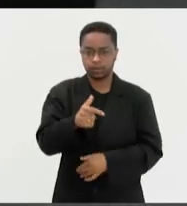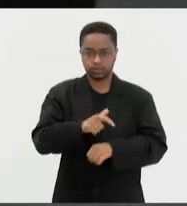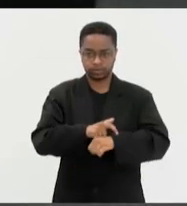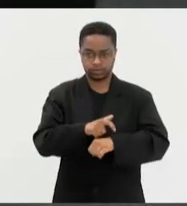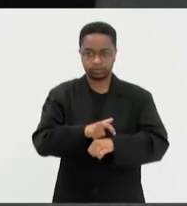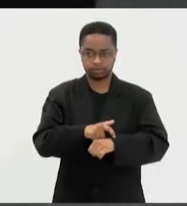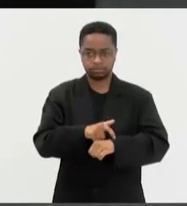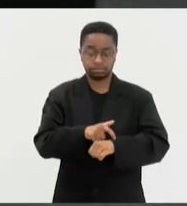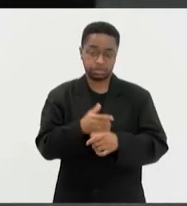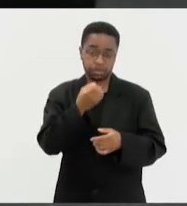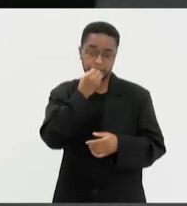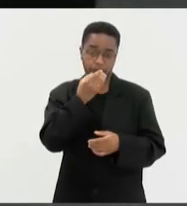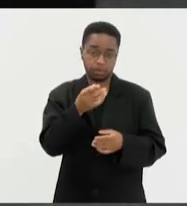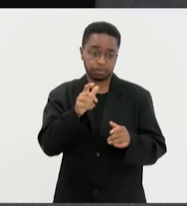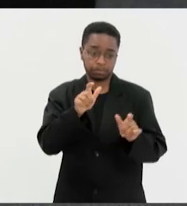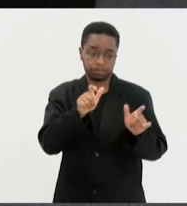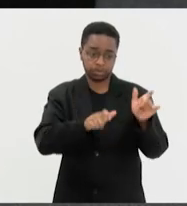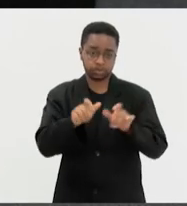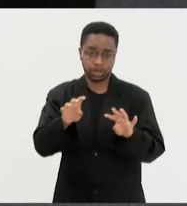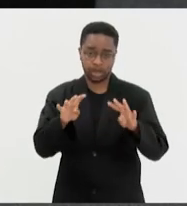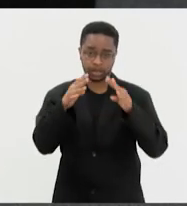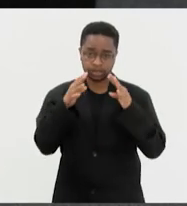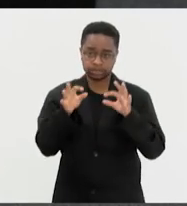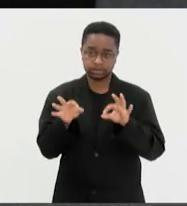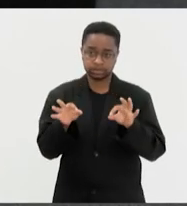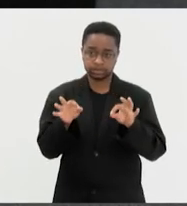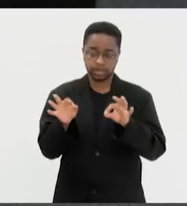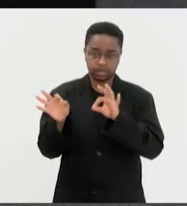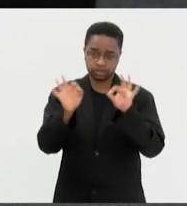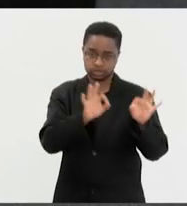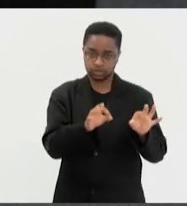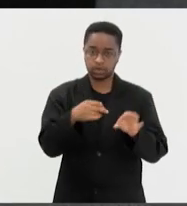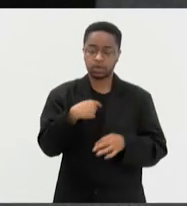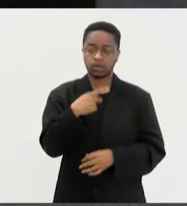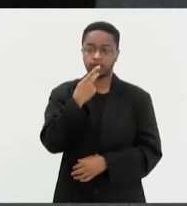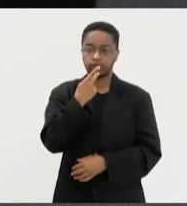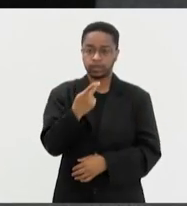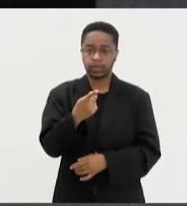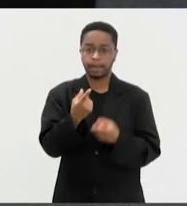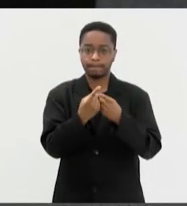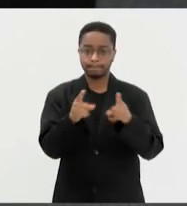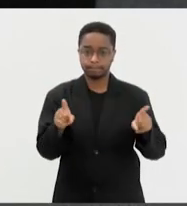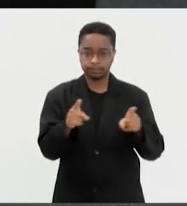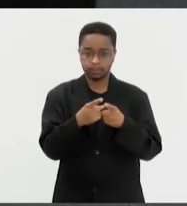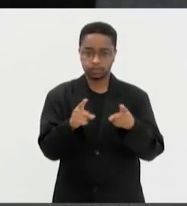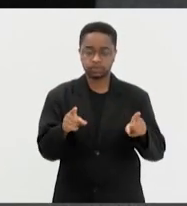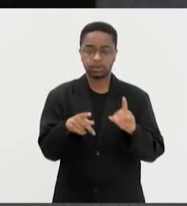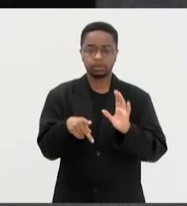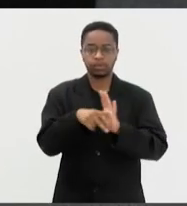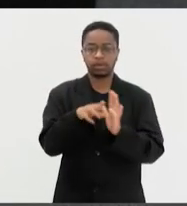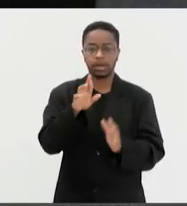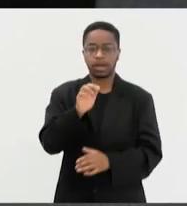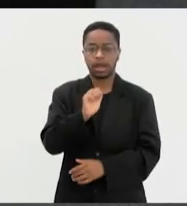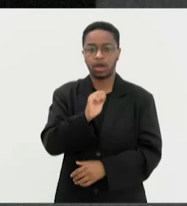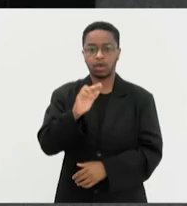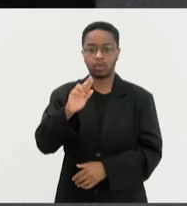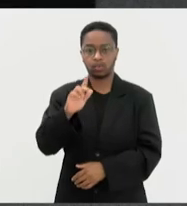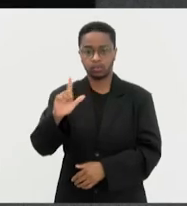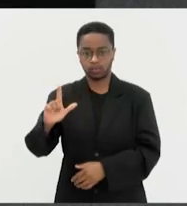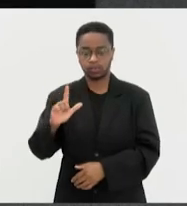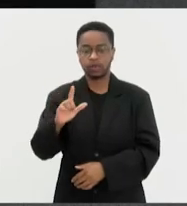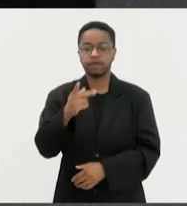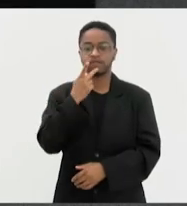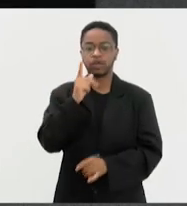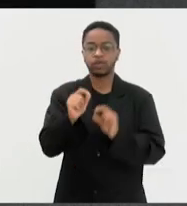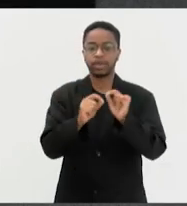pelo menos assistido né eu acabei de citar uma música como sendo Raul Seixas que fala que